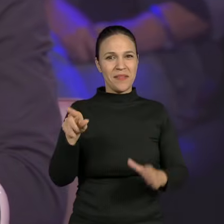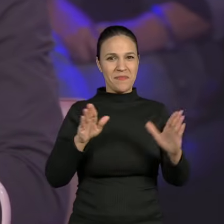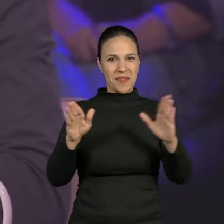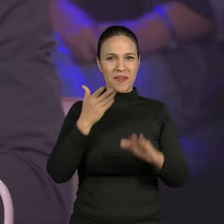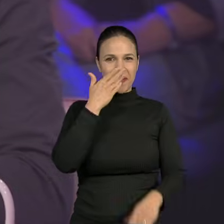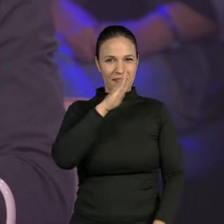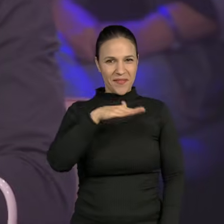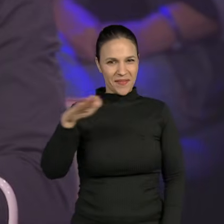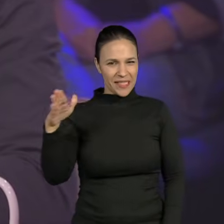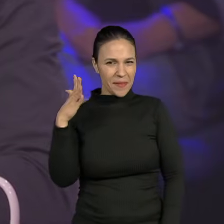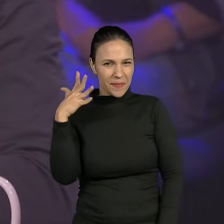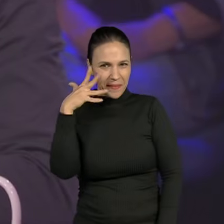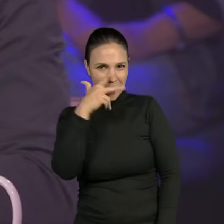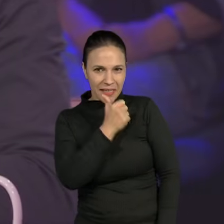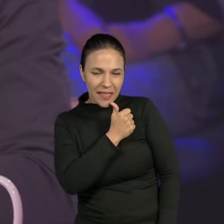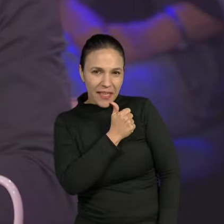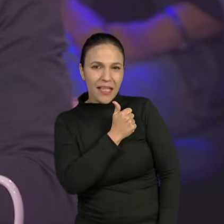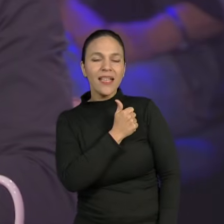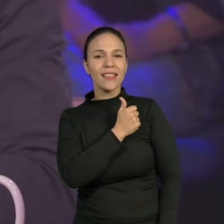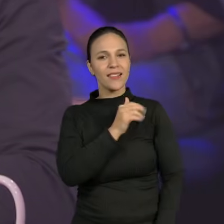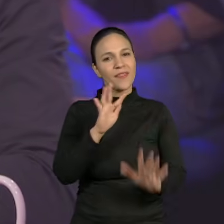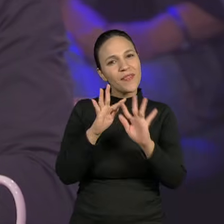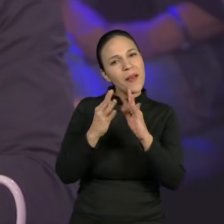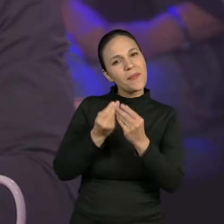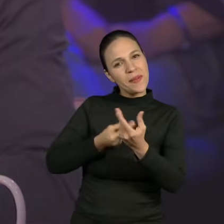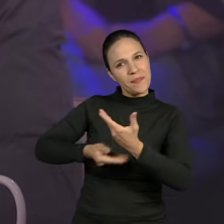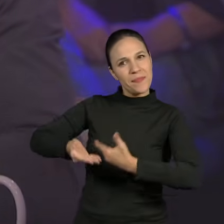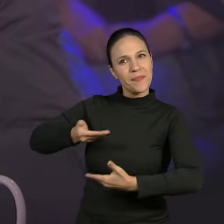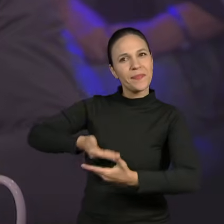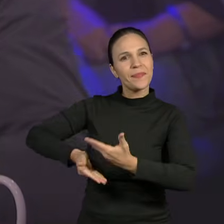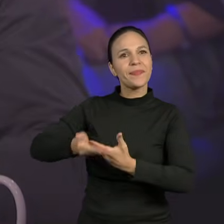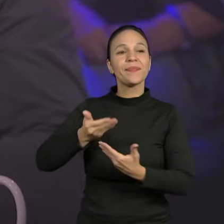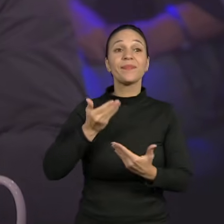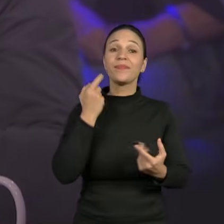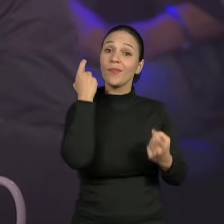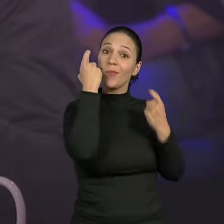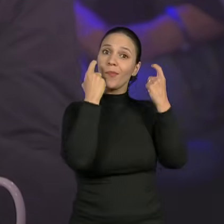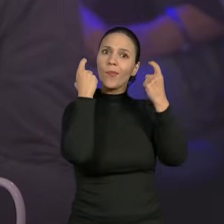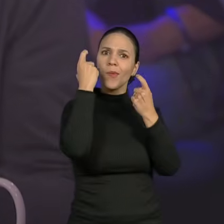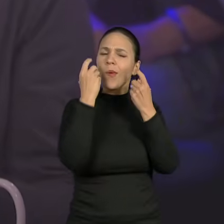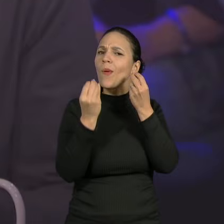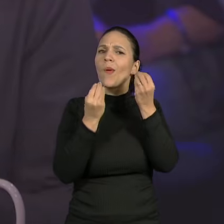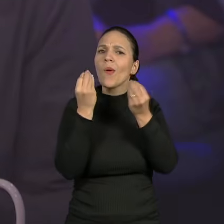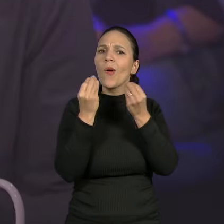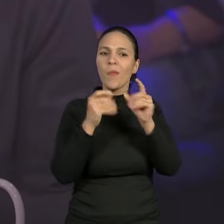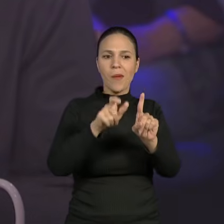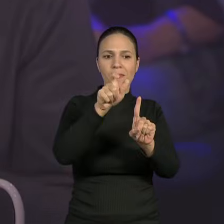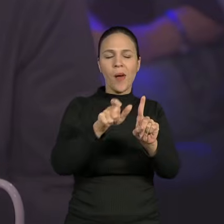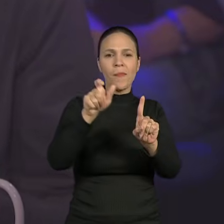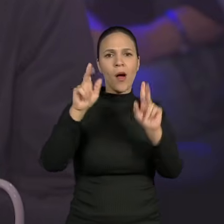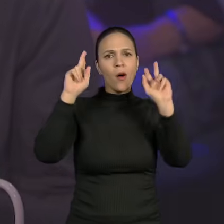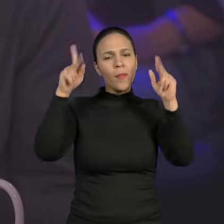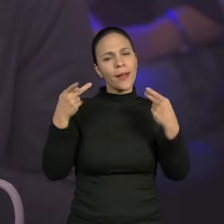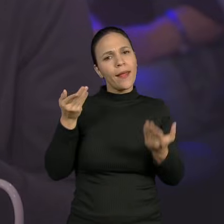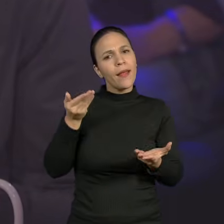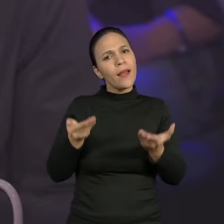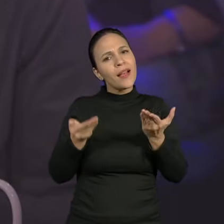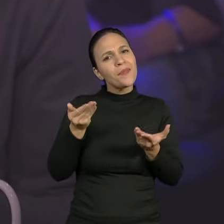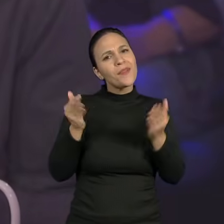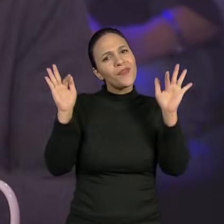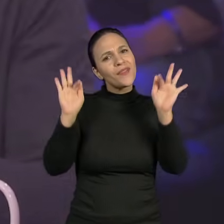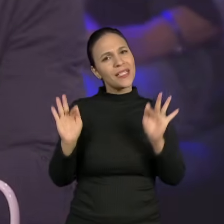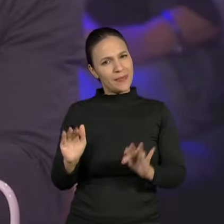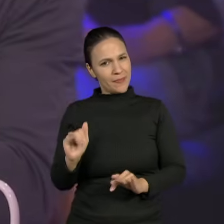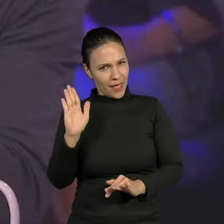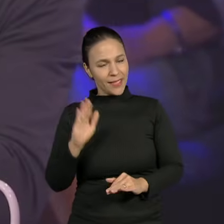das infâncias, das relações familiares, da preocupação com a construção de seres humanos mais equilibrados, mais